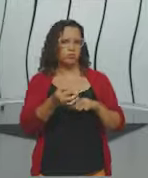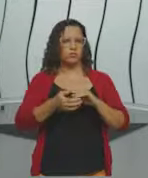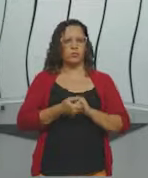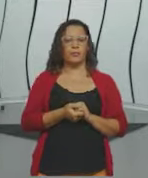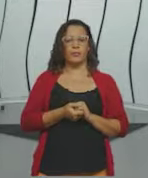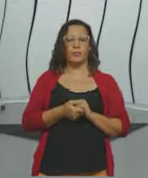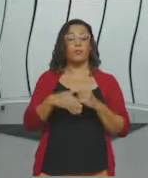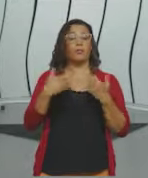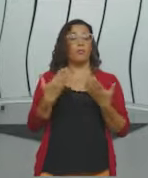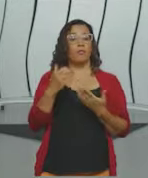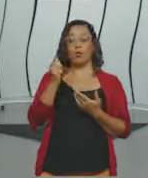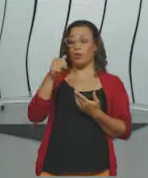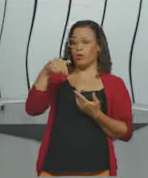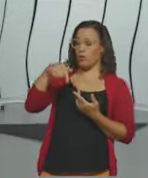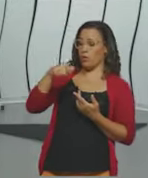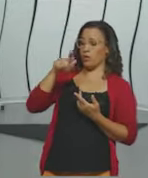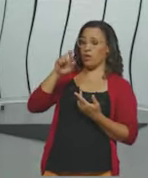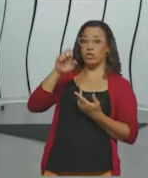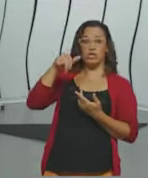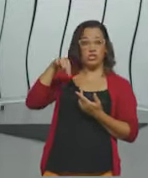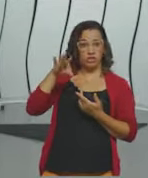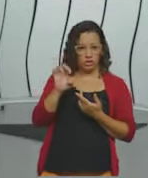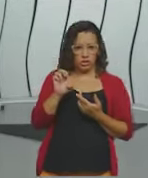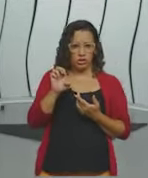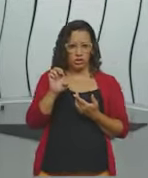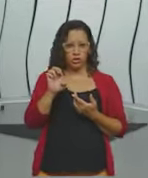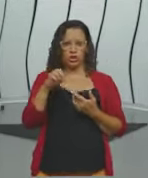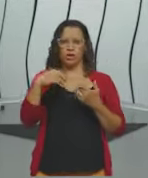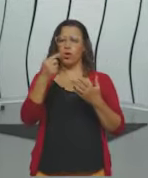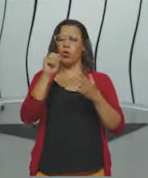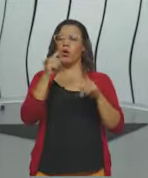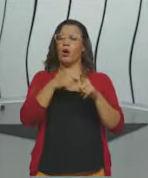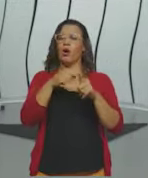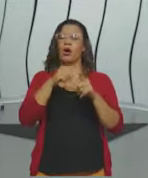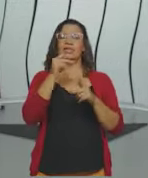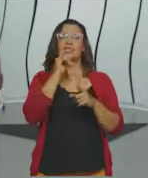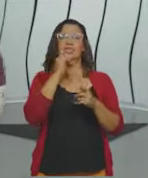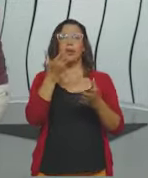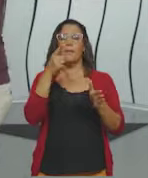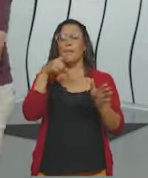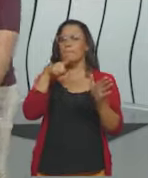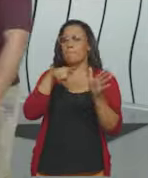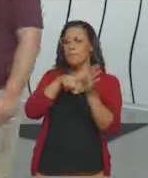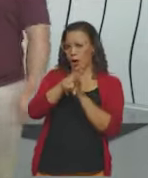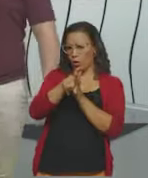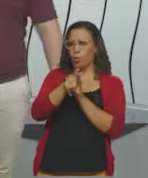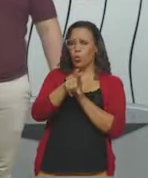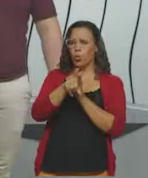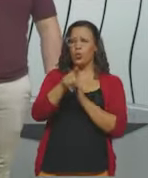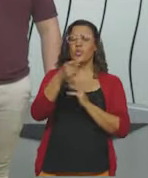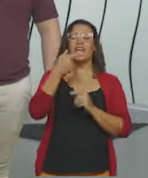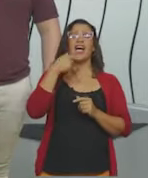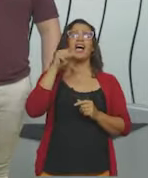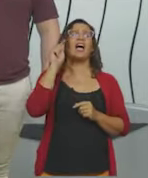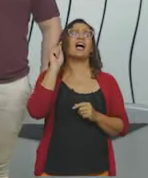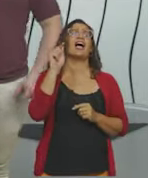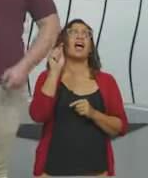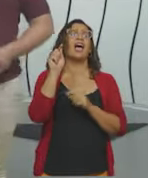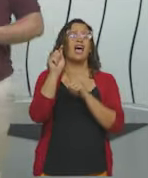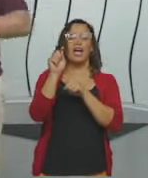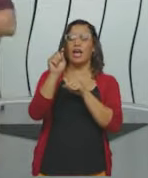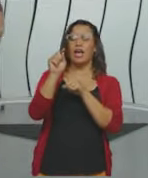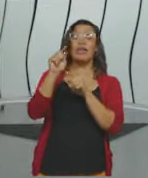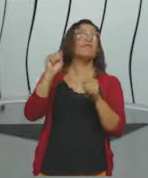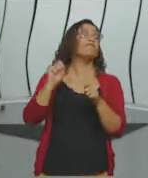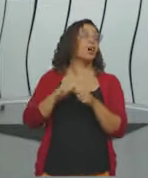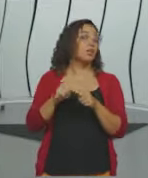O agente, então, ele pode ser achado no seu texto por meio da pergunta quem irá fazer.